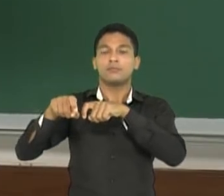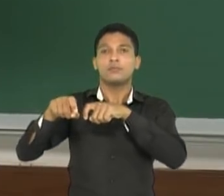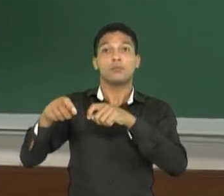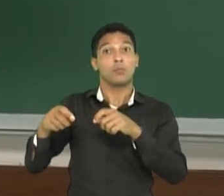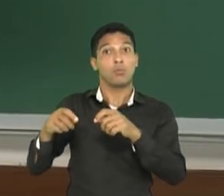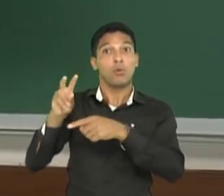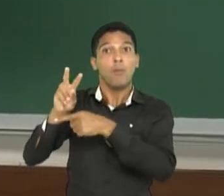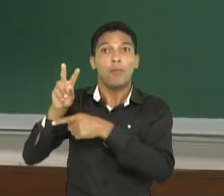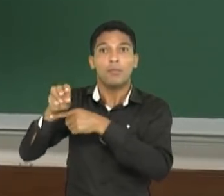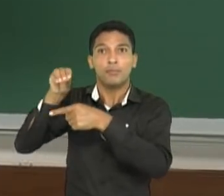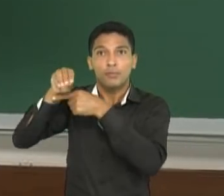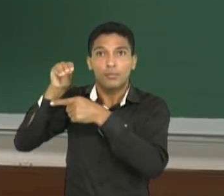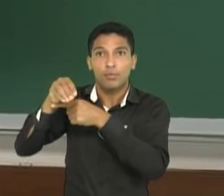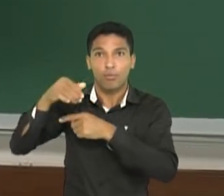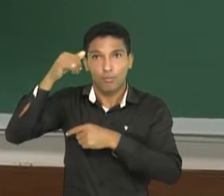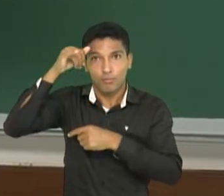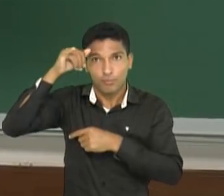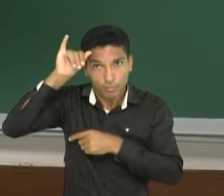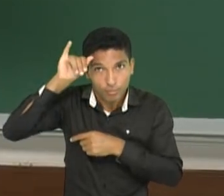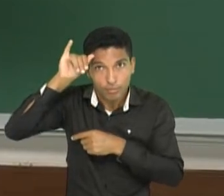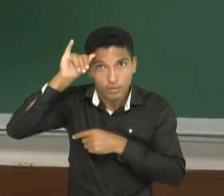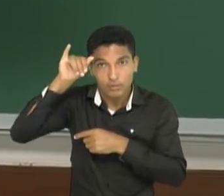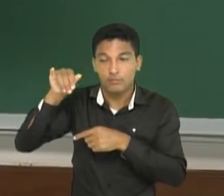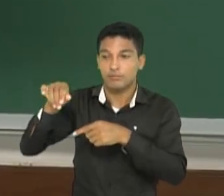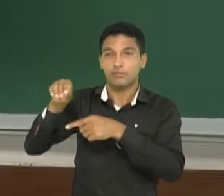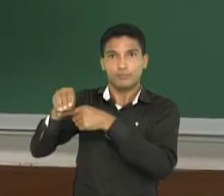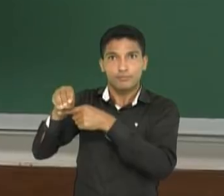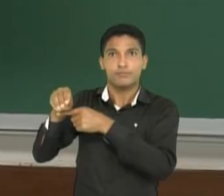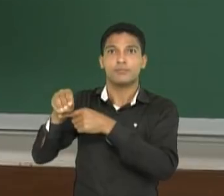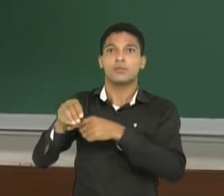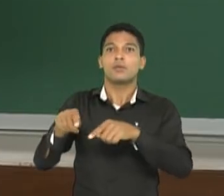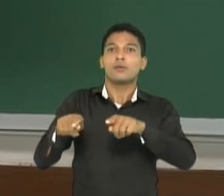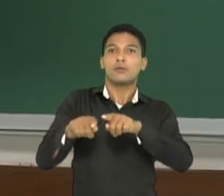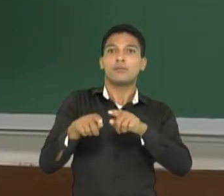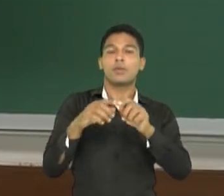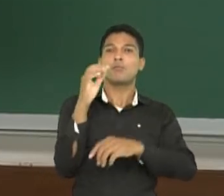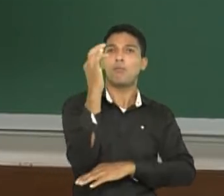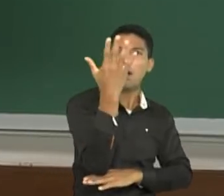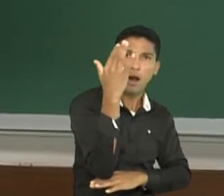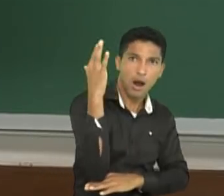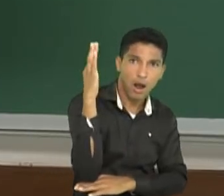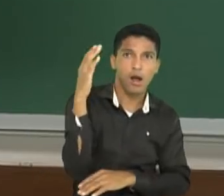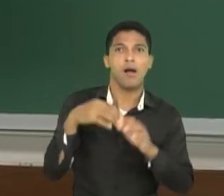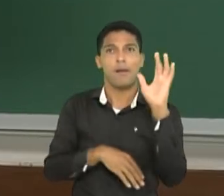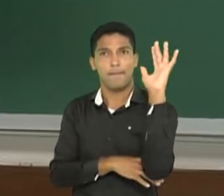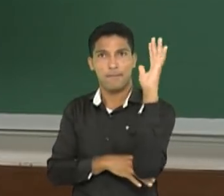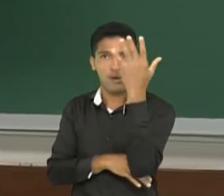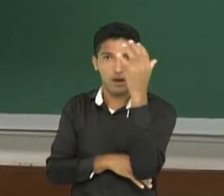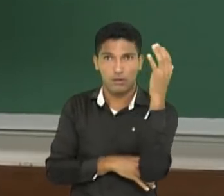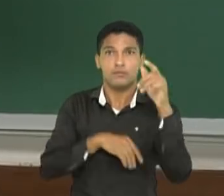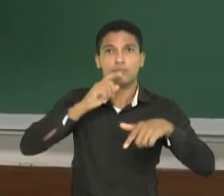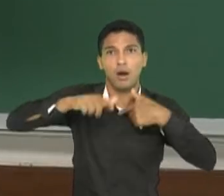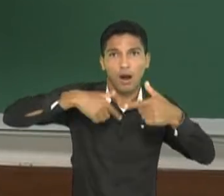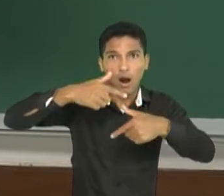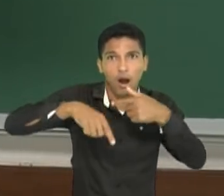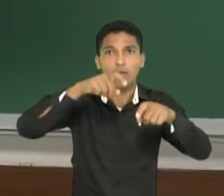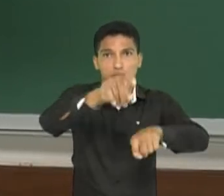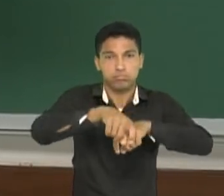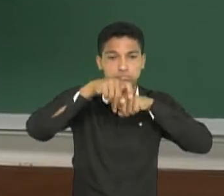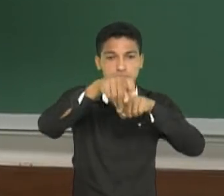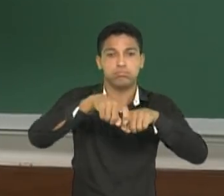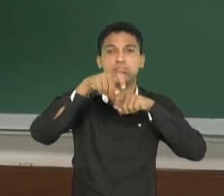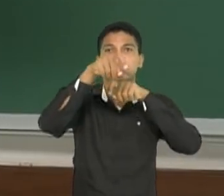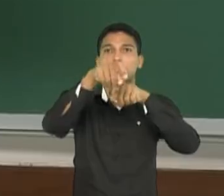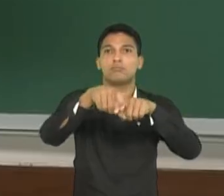Vamos entender como essas atividades estão distribuídas ali na região norte do nosso país. É considerada